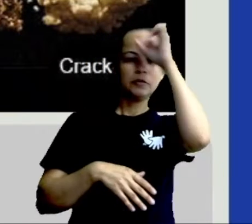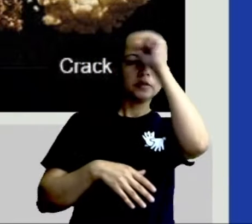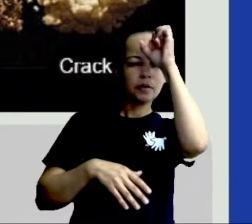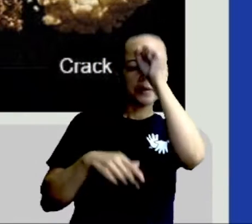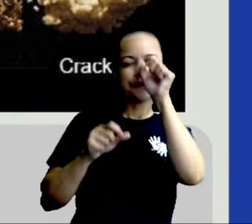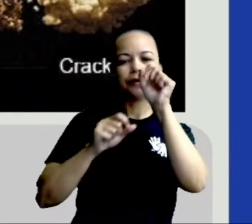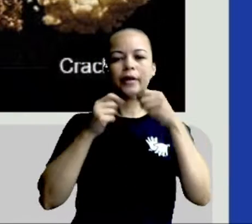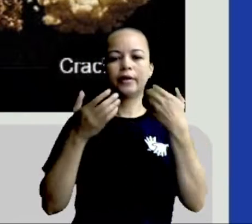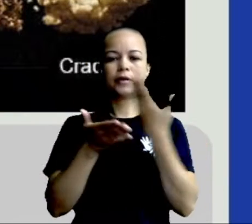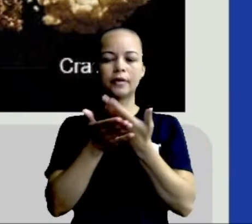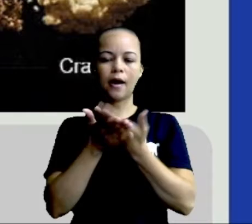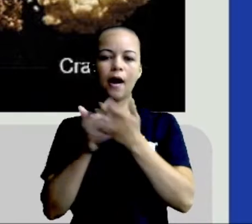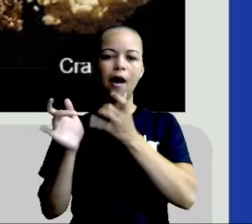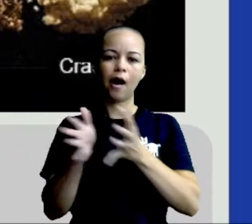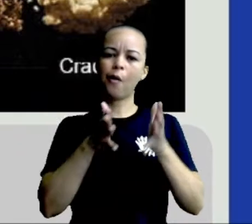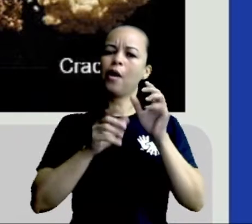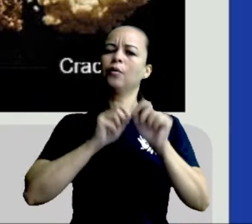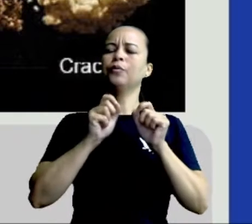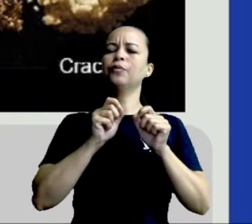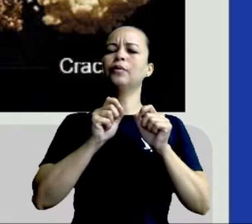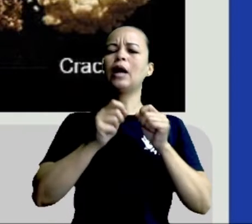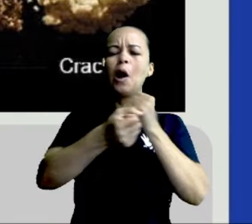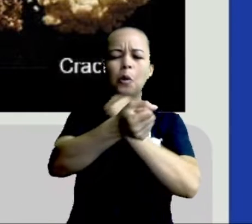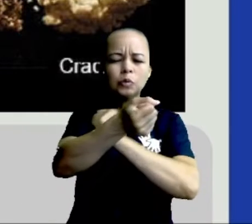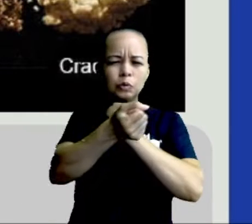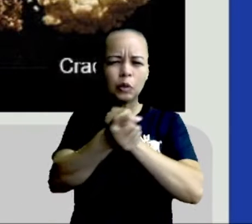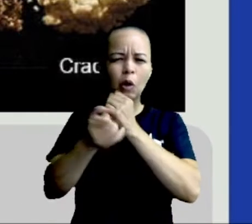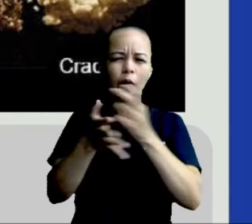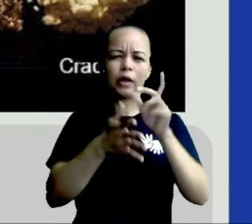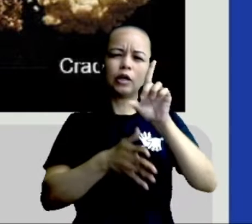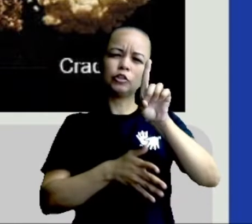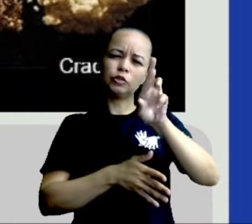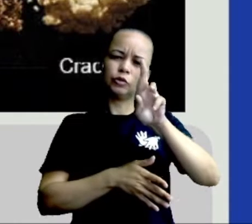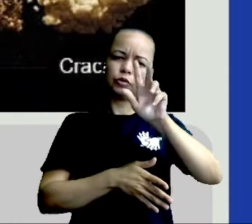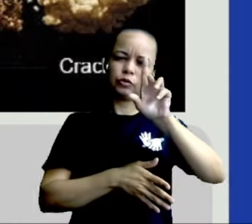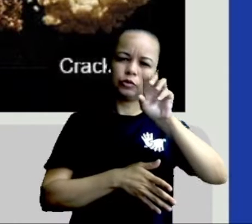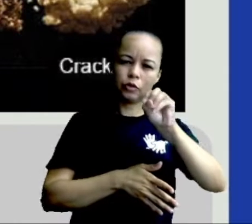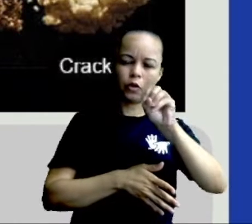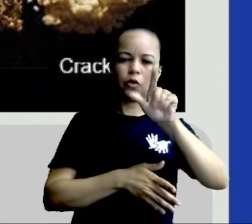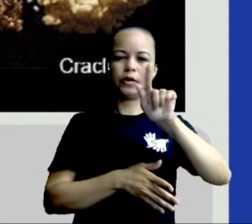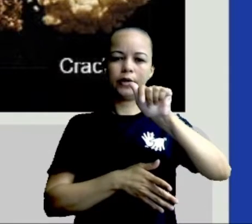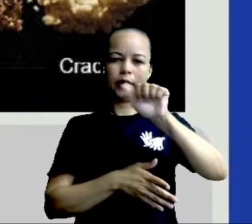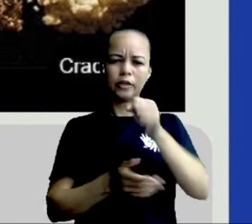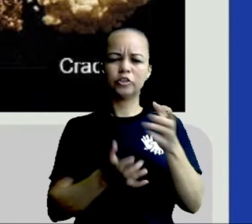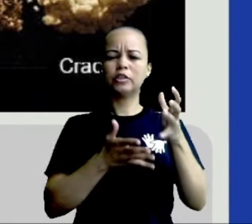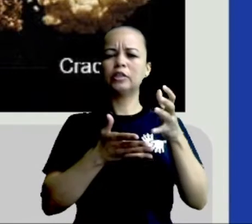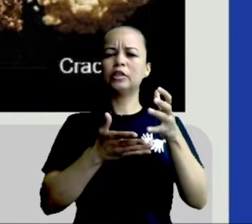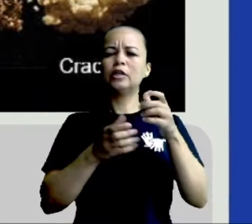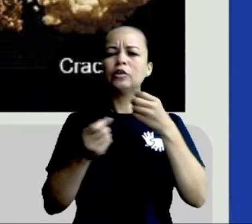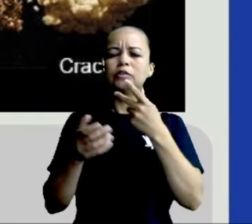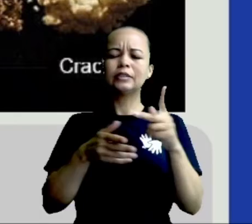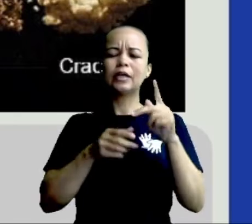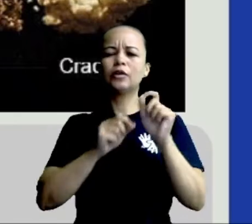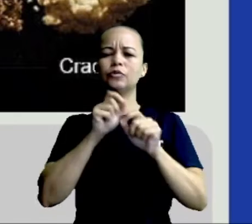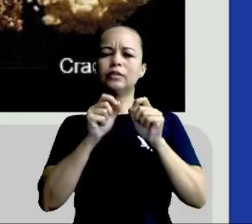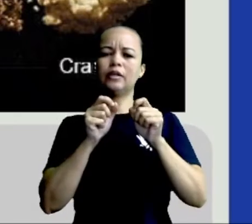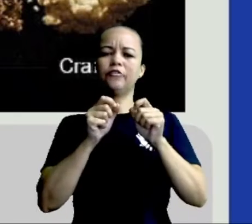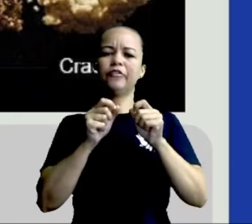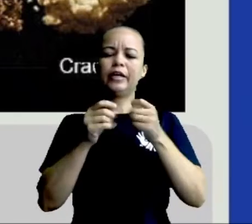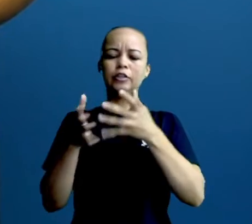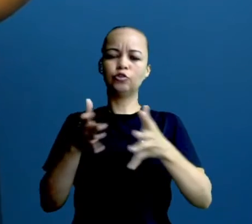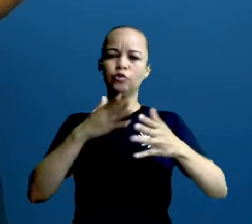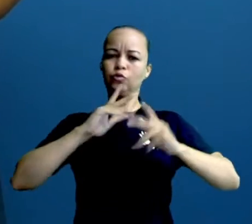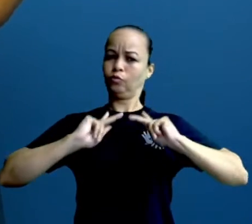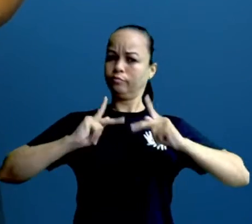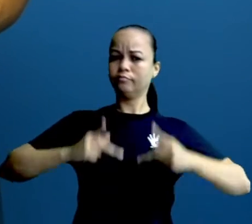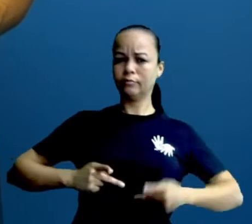pouco sobre o que são drogas e quais seriam os seus efeitos nas pessoas, nos seres